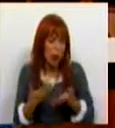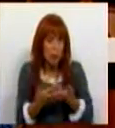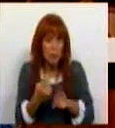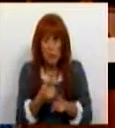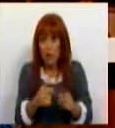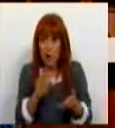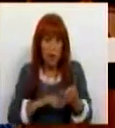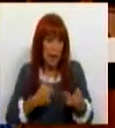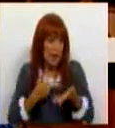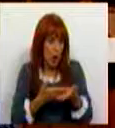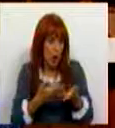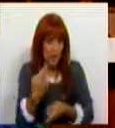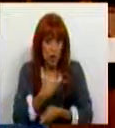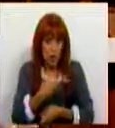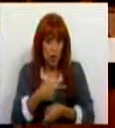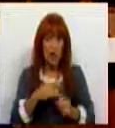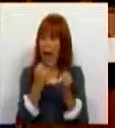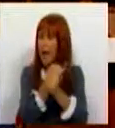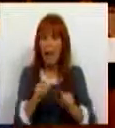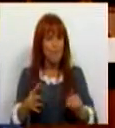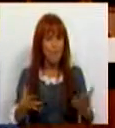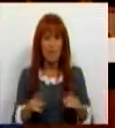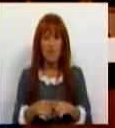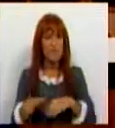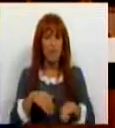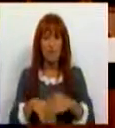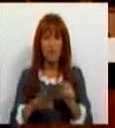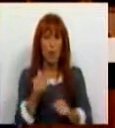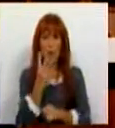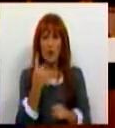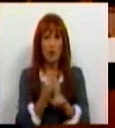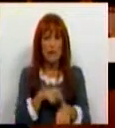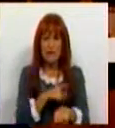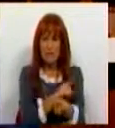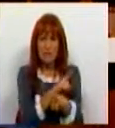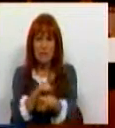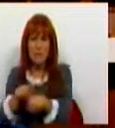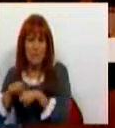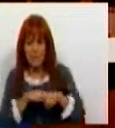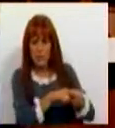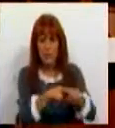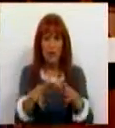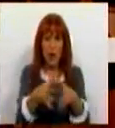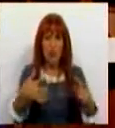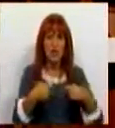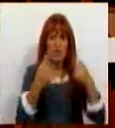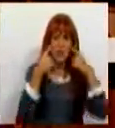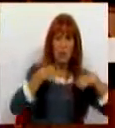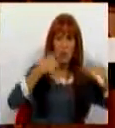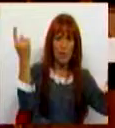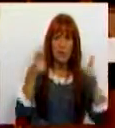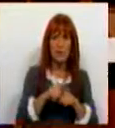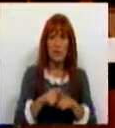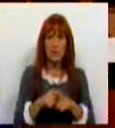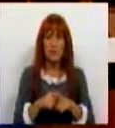já que somos colegas economistas, que é impossível fazer 4 coisas simultaneamente. Aumentar a despesa pública,